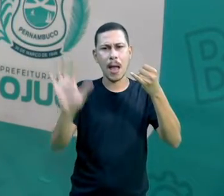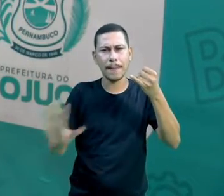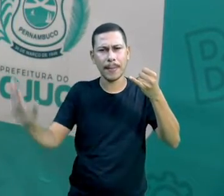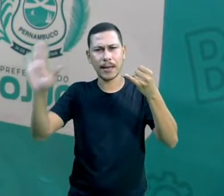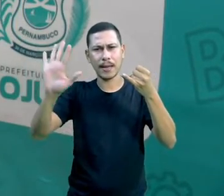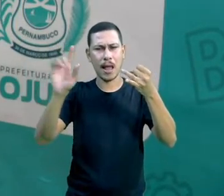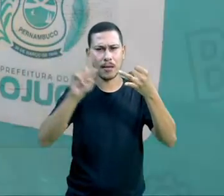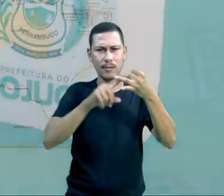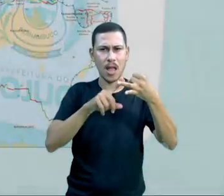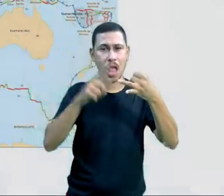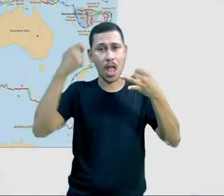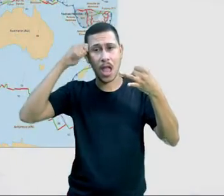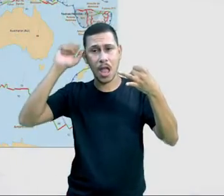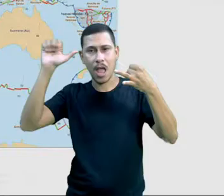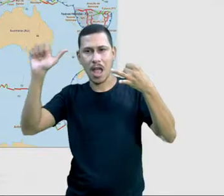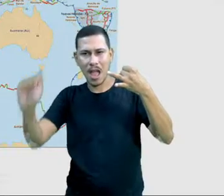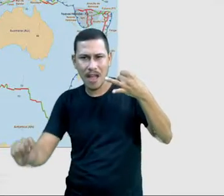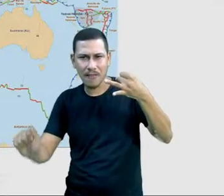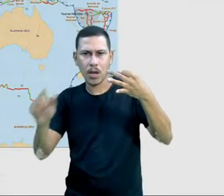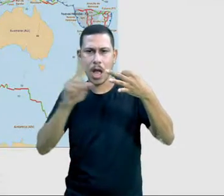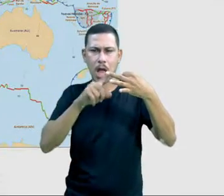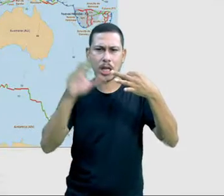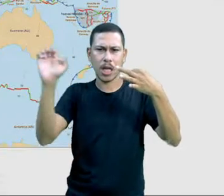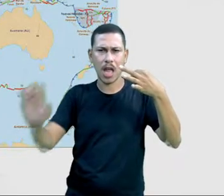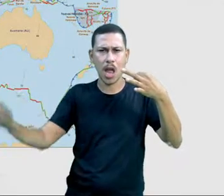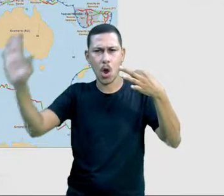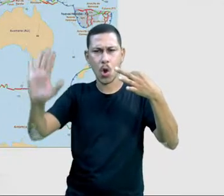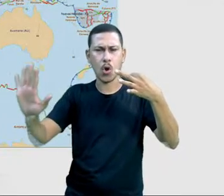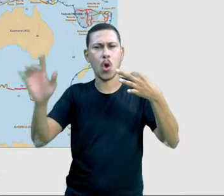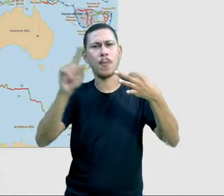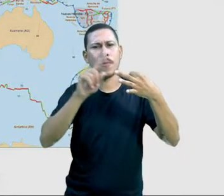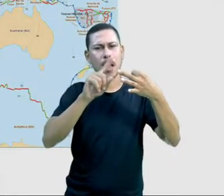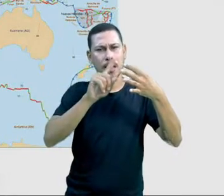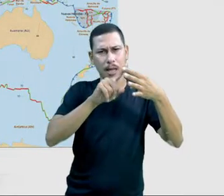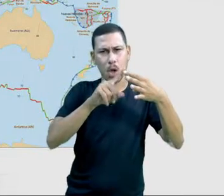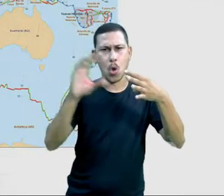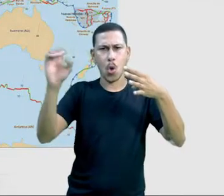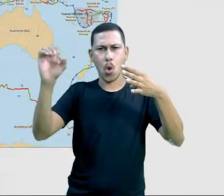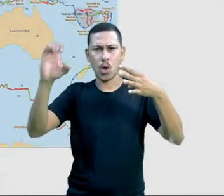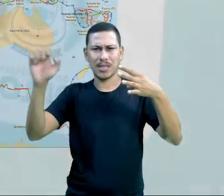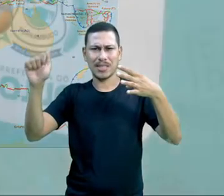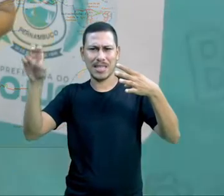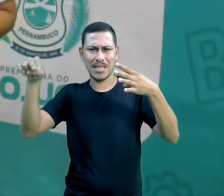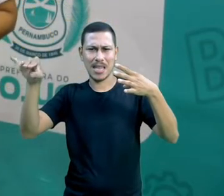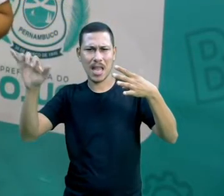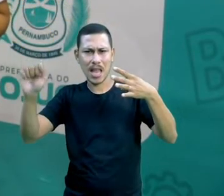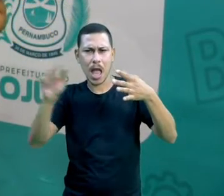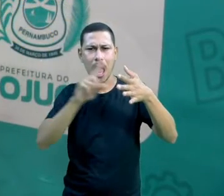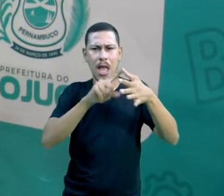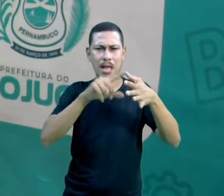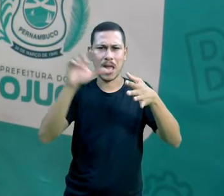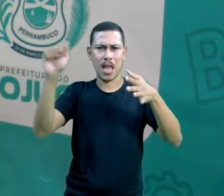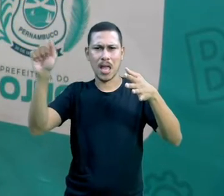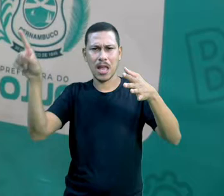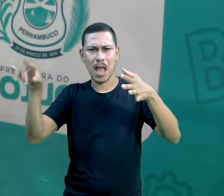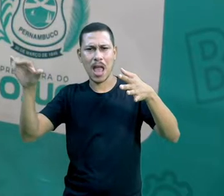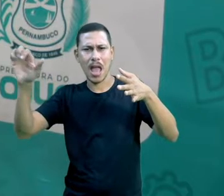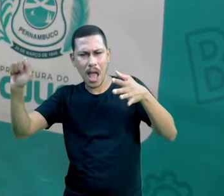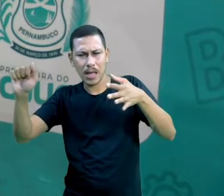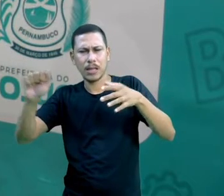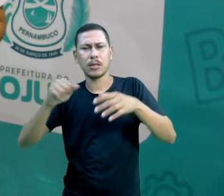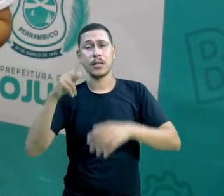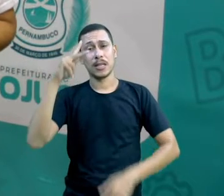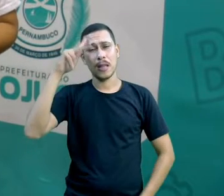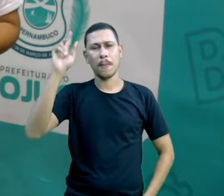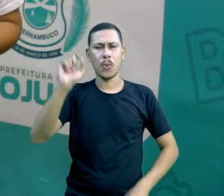é? África, Europa, Oceania e Ásia. Não é isso? Mas lembrando